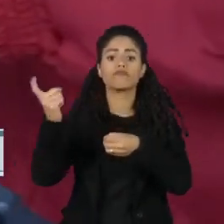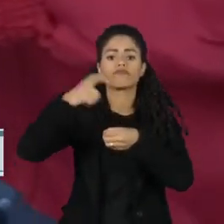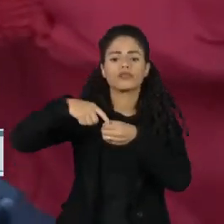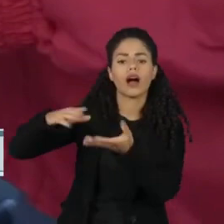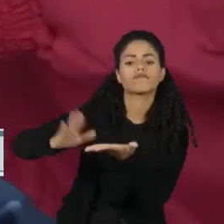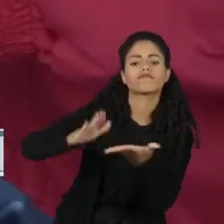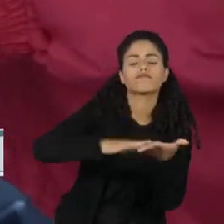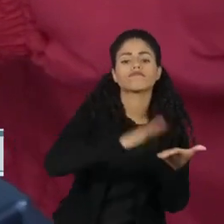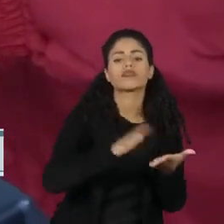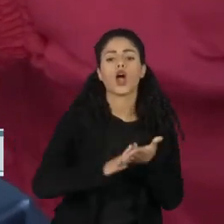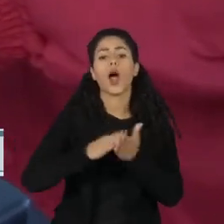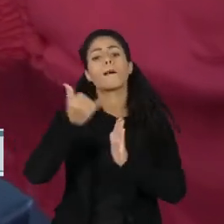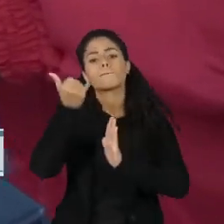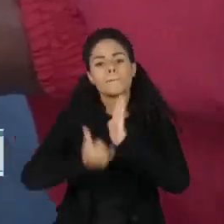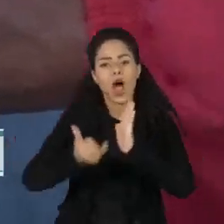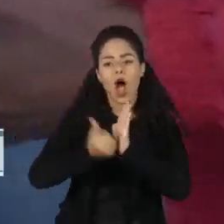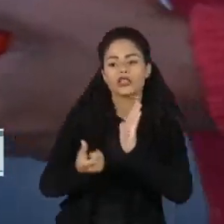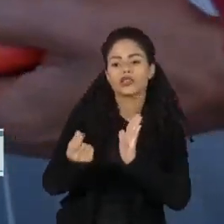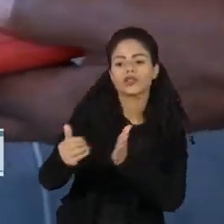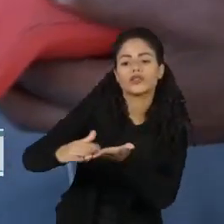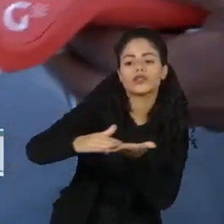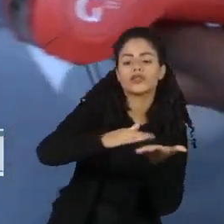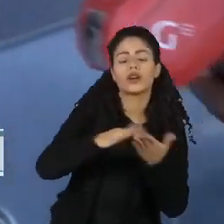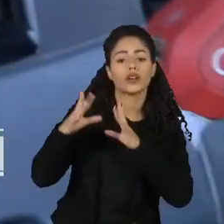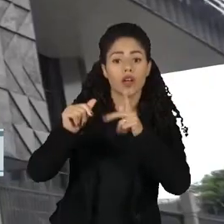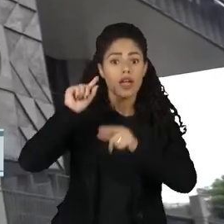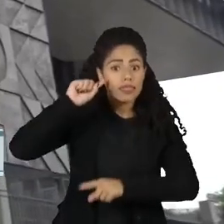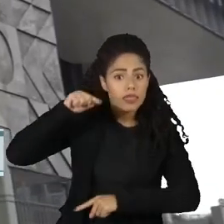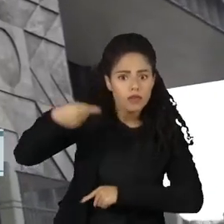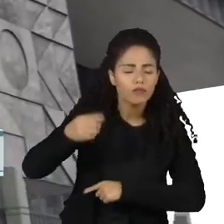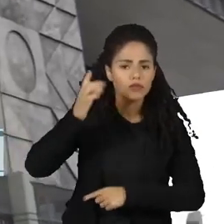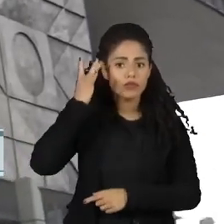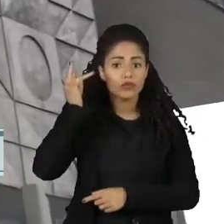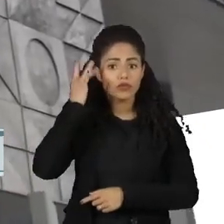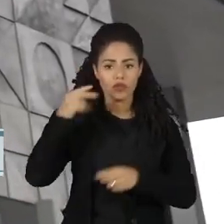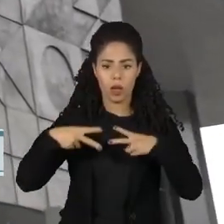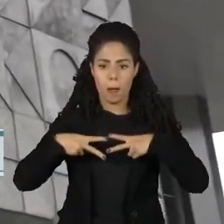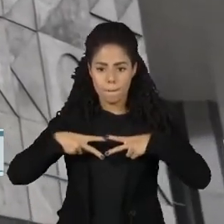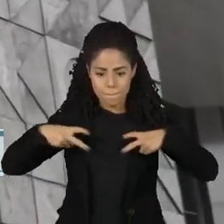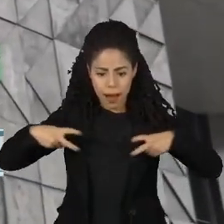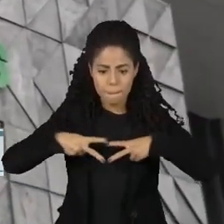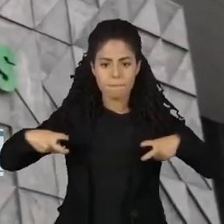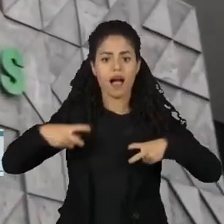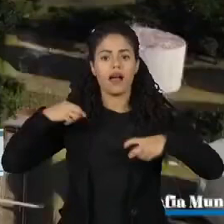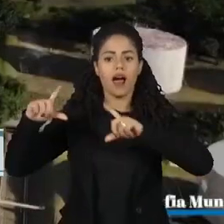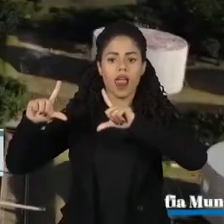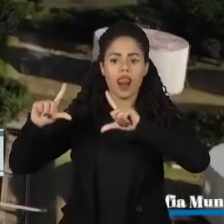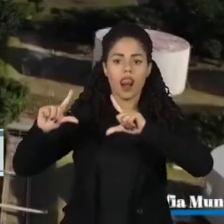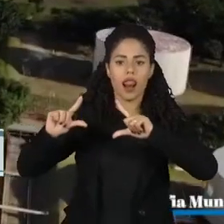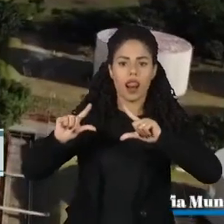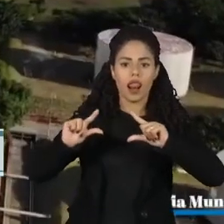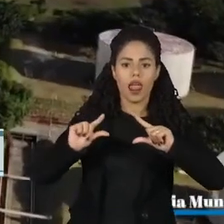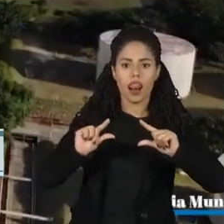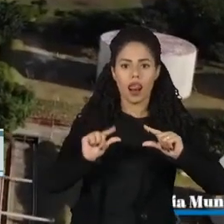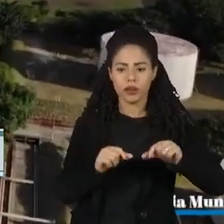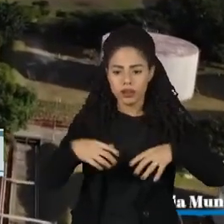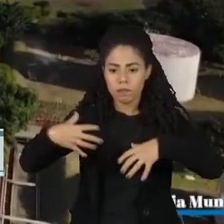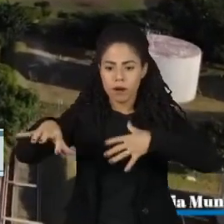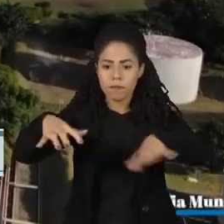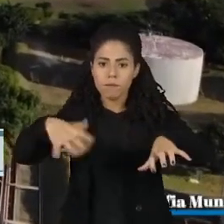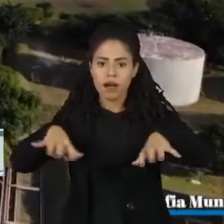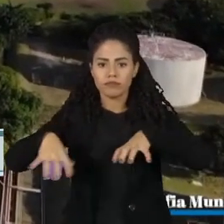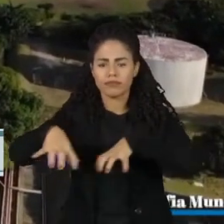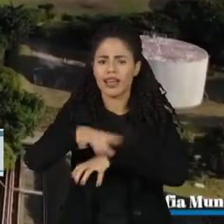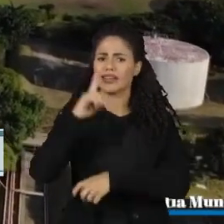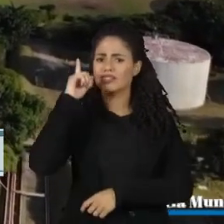de impostos sobre os combustíveis. No dia seguinte, a Petrobras anunciou uma queda no preço para as refinarias.